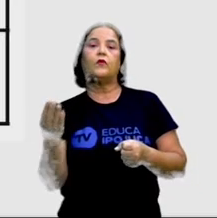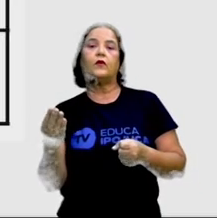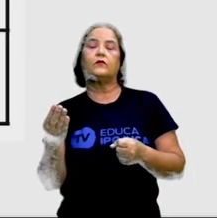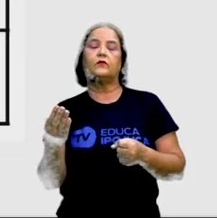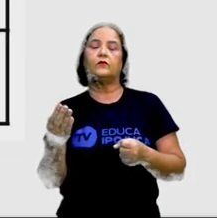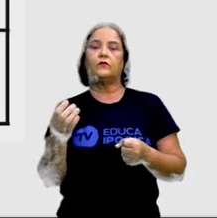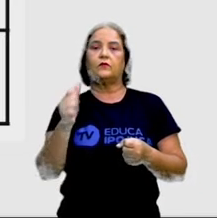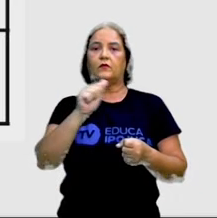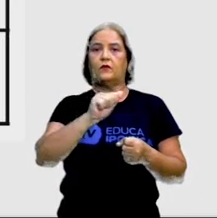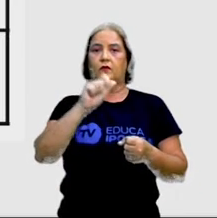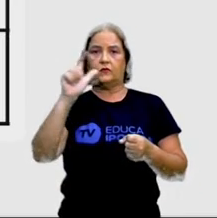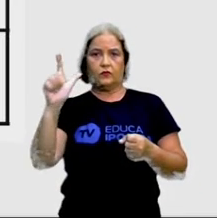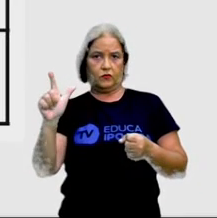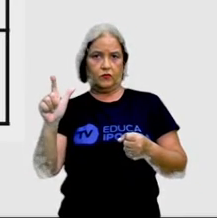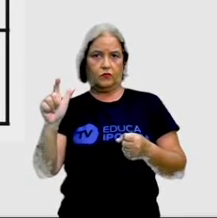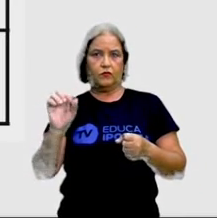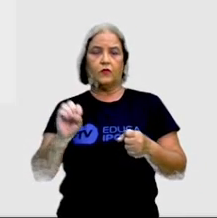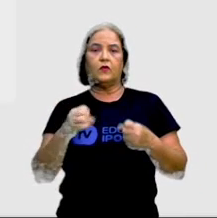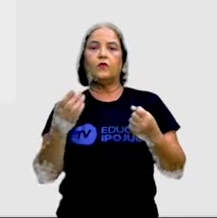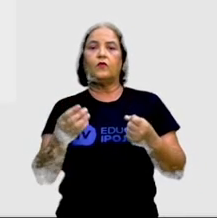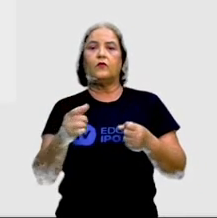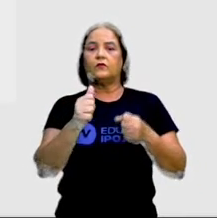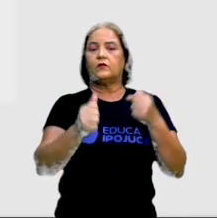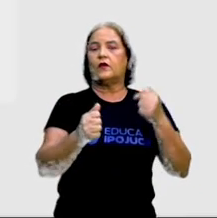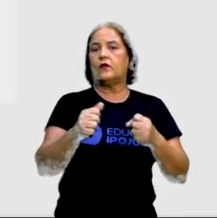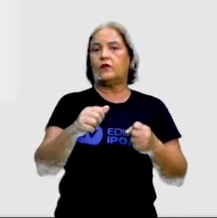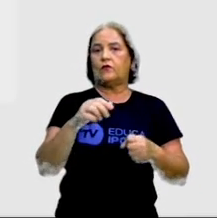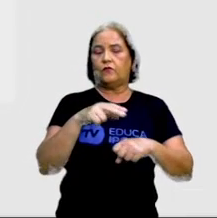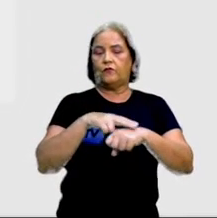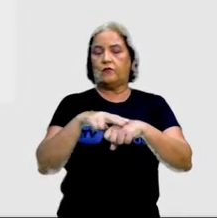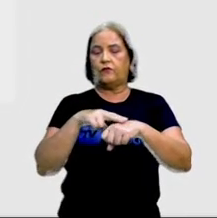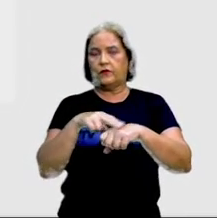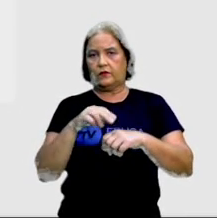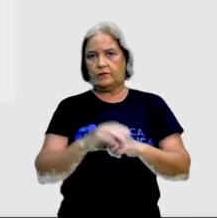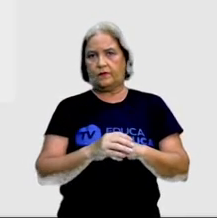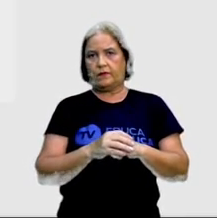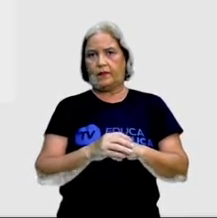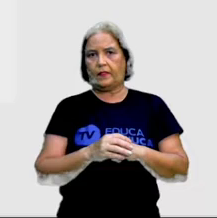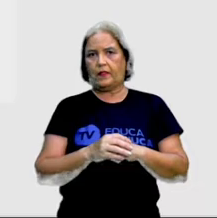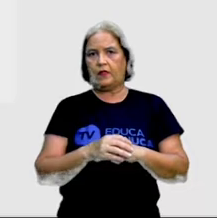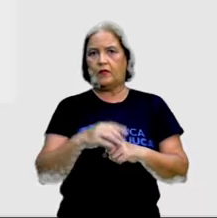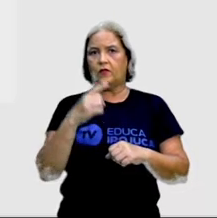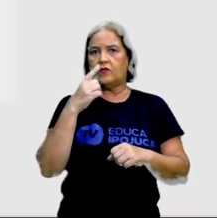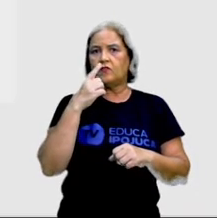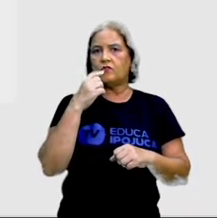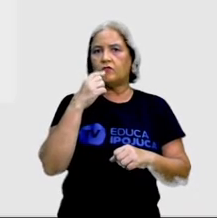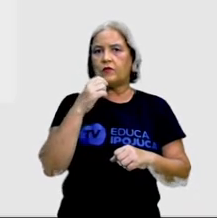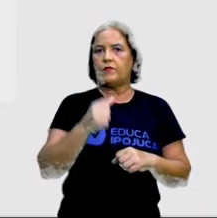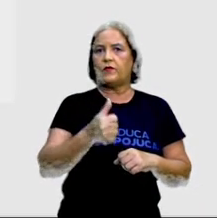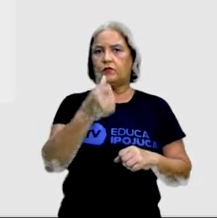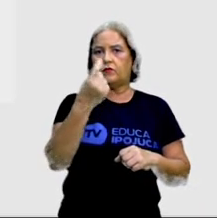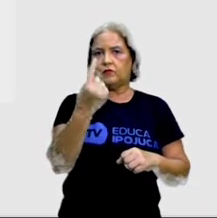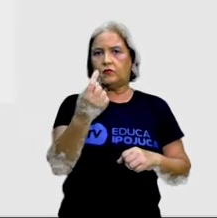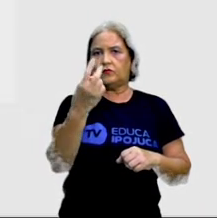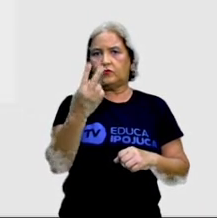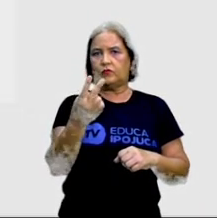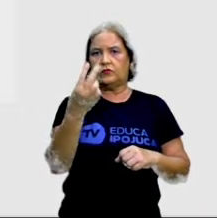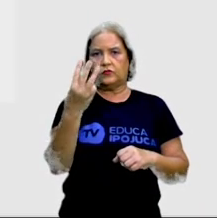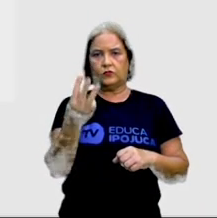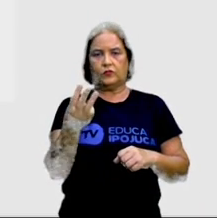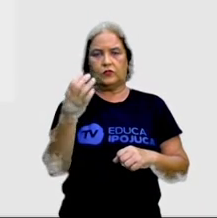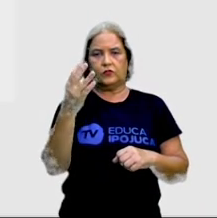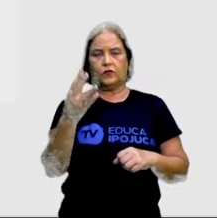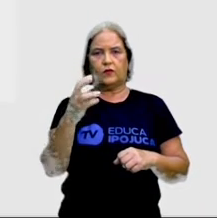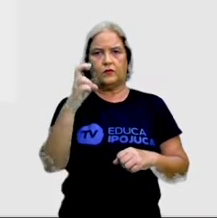quantos carrinhos Verde nós temos aqui ó os vermelho um dois três quatro